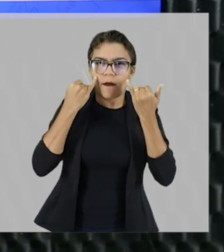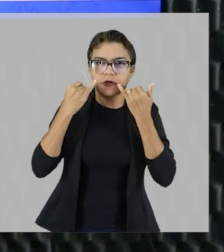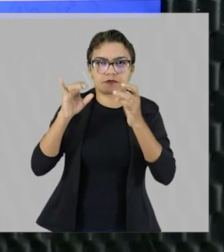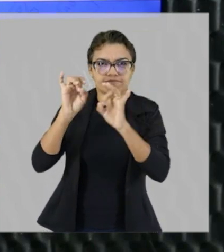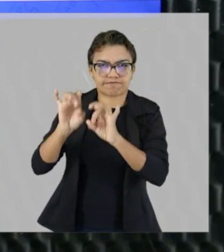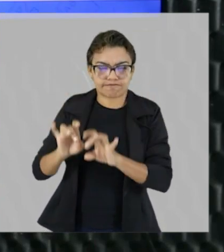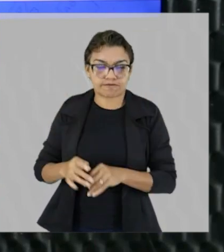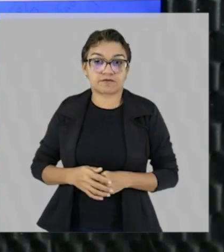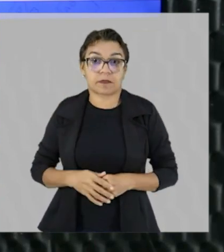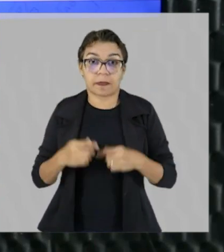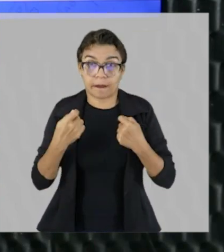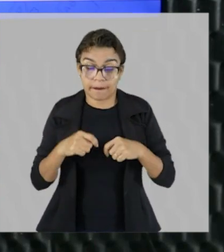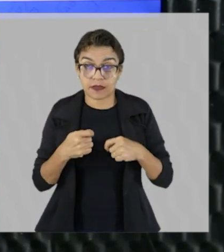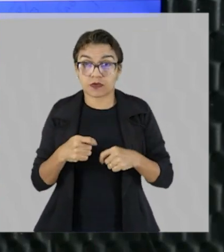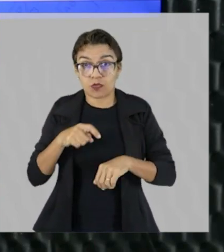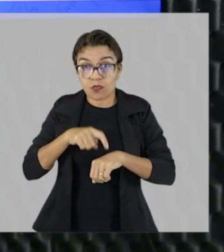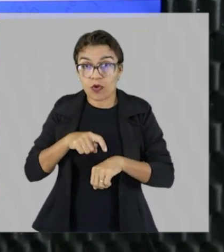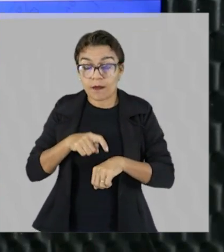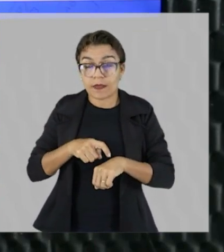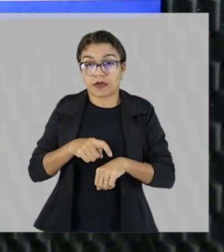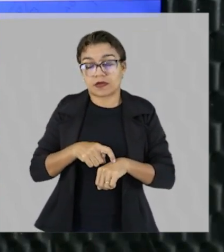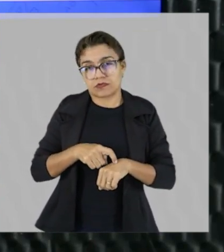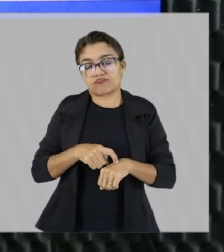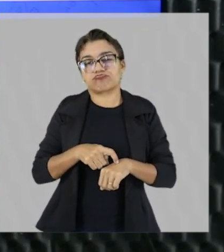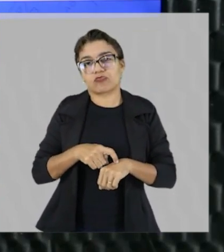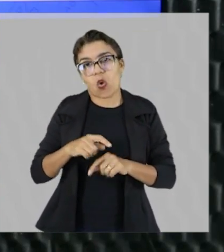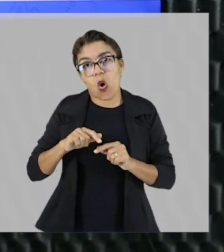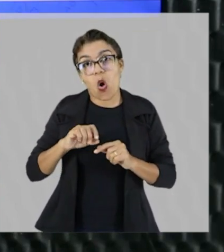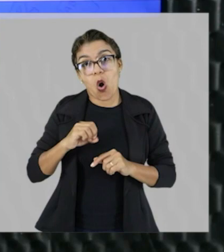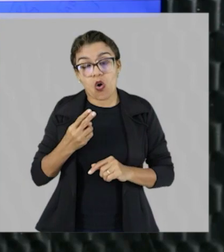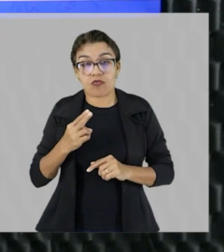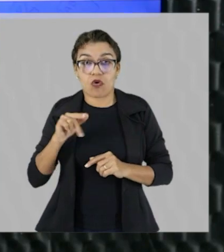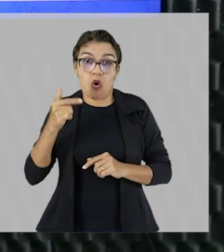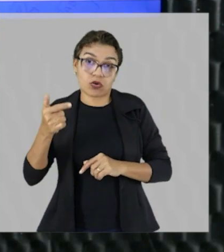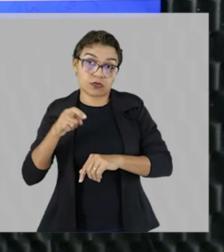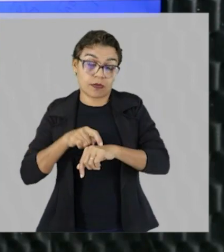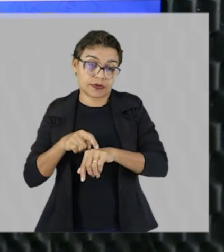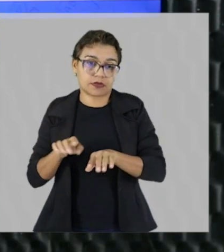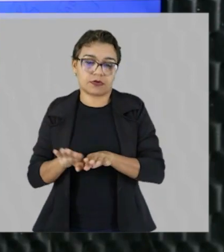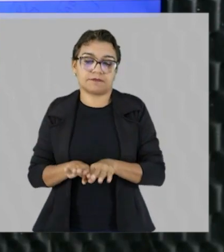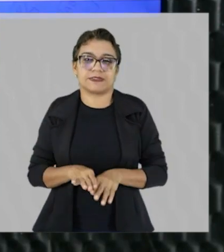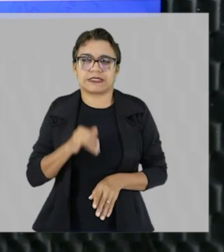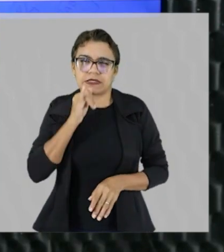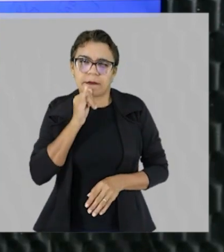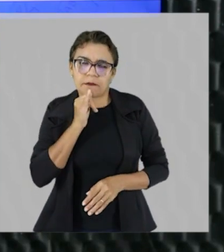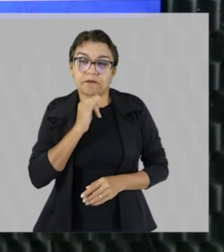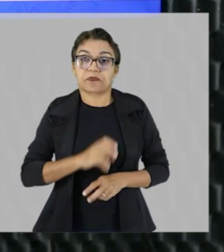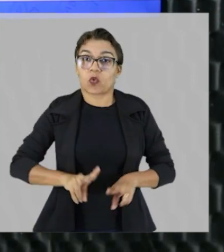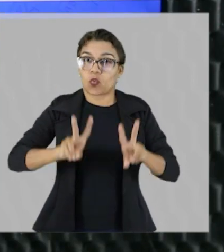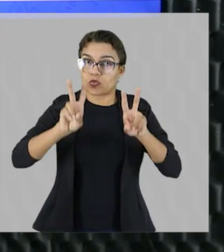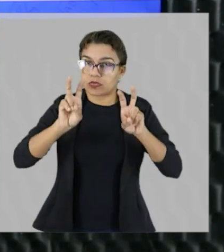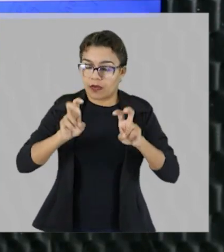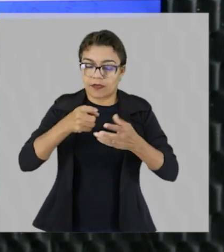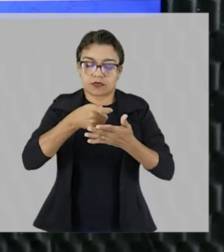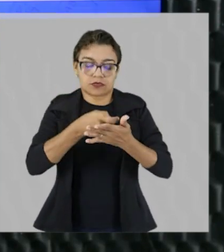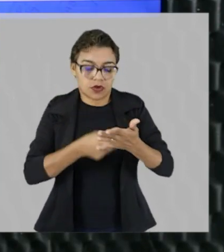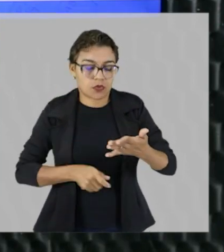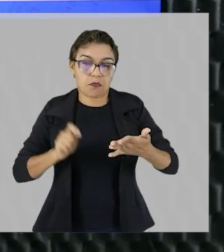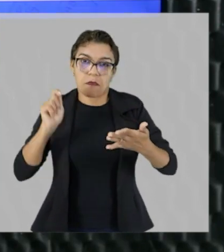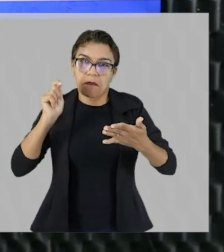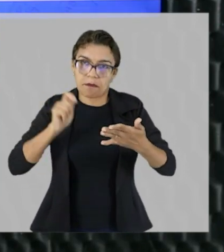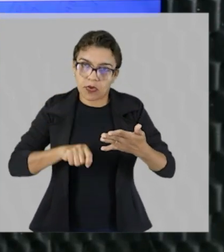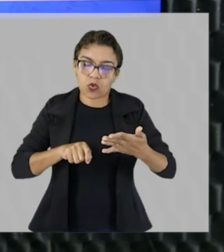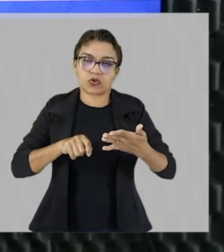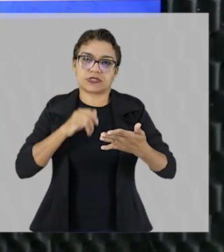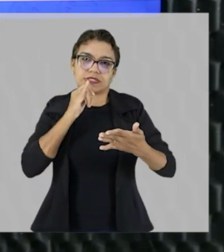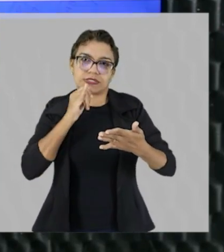específicas, necessárias naquele momento, entre outros. Então, a partir do tema do texto, eu também posso fazer não só